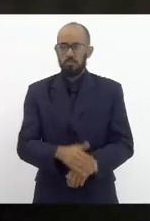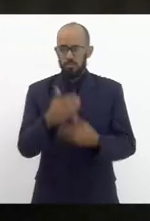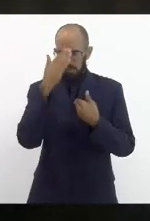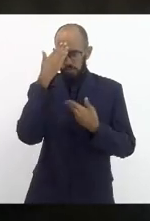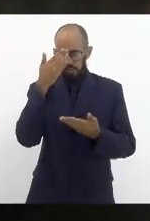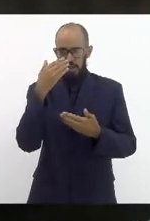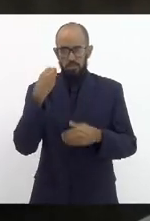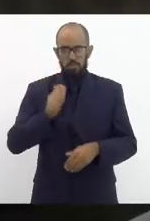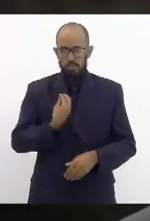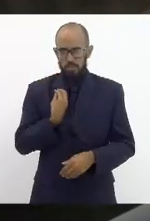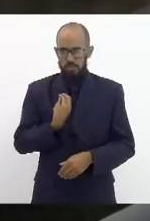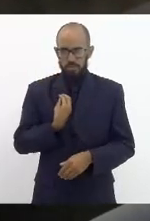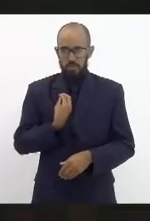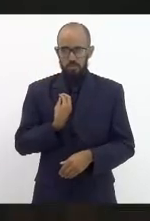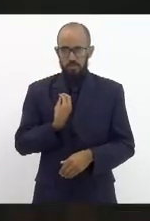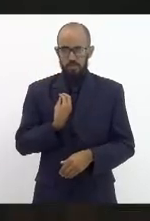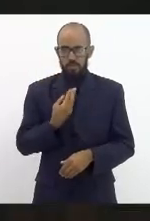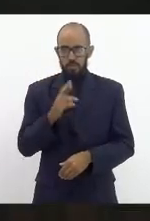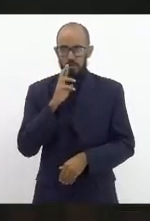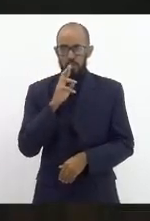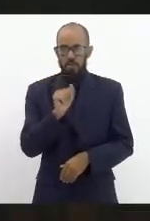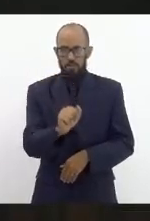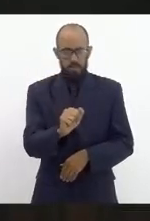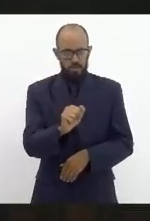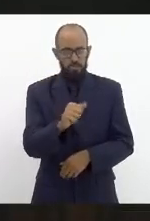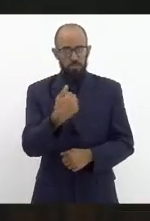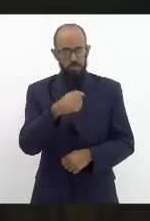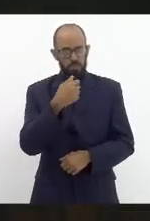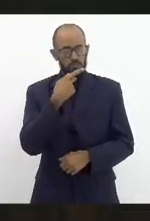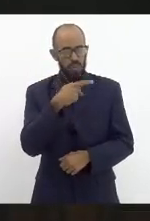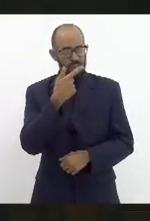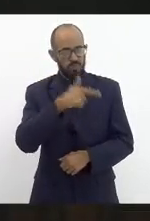Rodrigo Amorim, eu vou falar, porque tem que falar de novo, né? Né, Rodrigo?